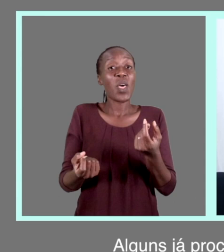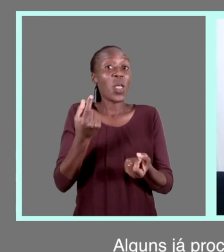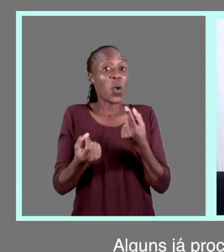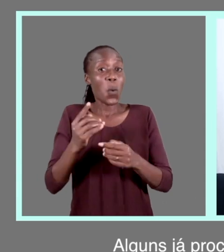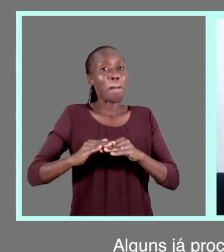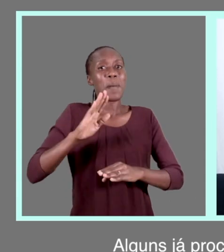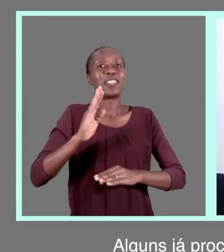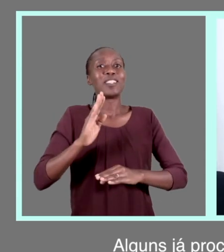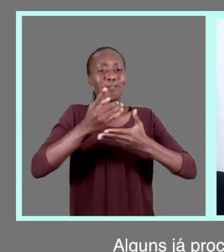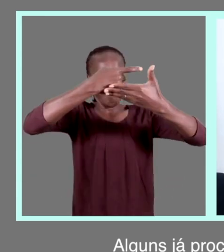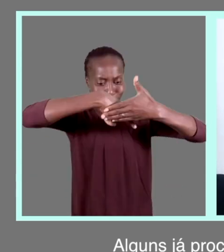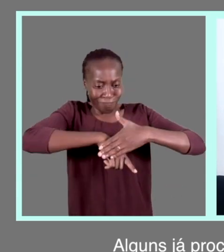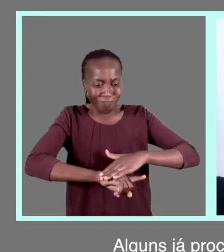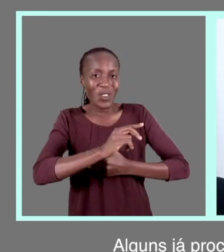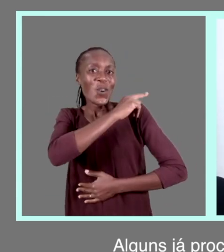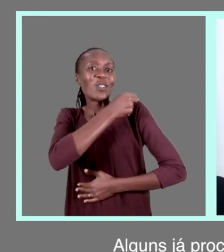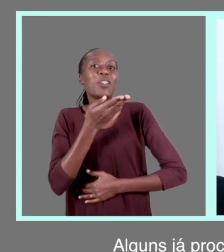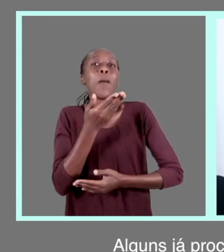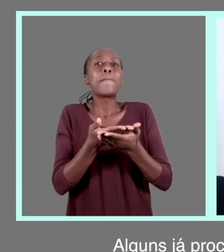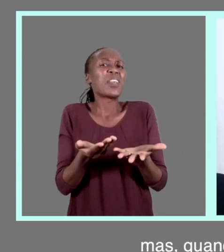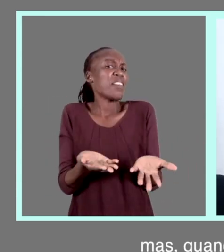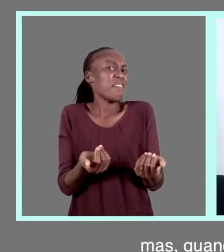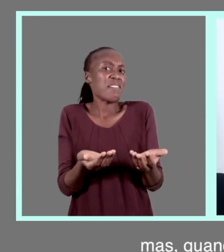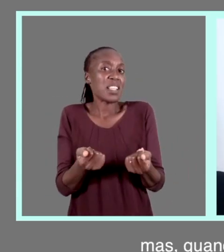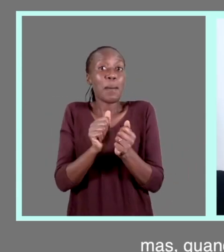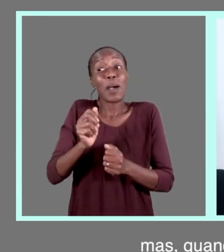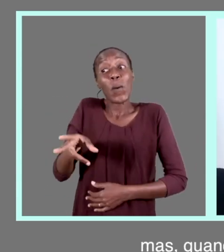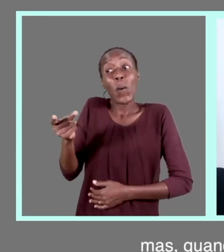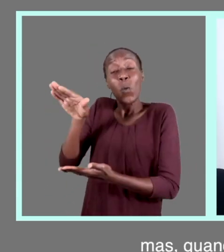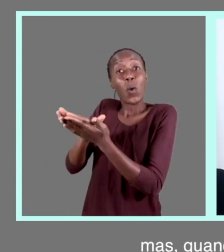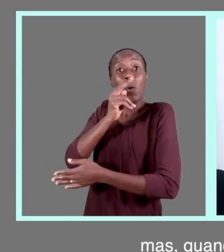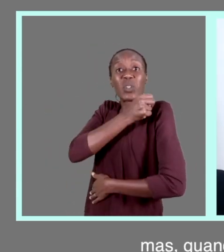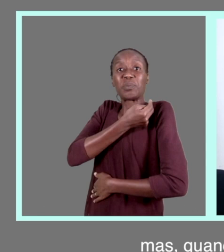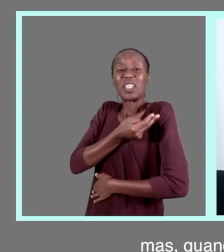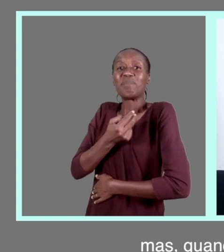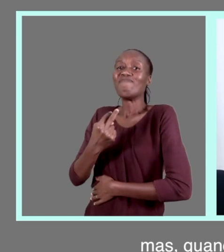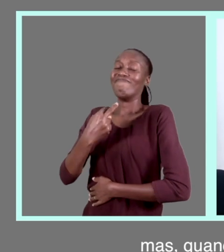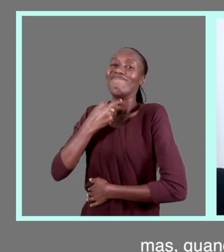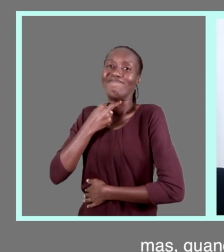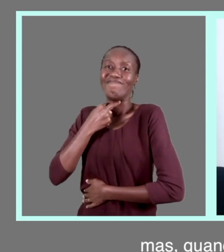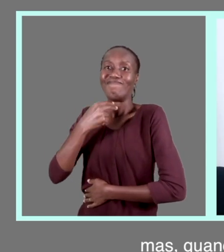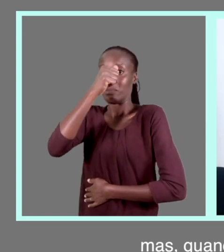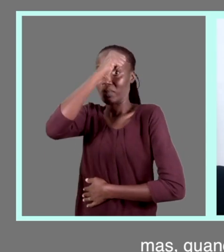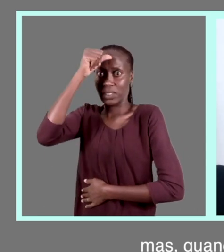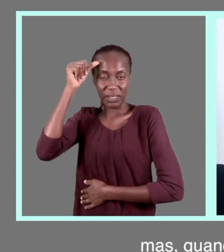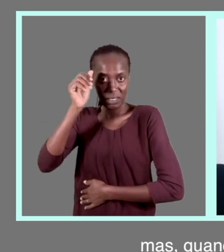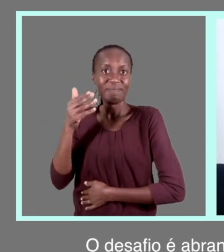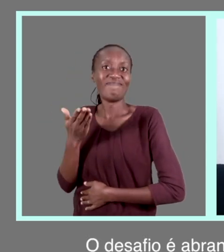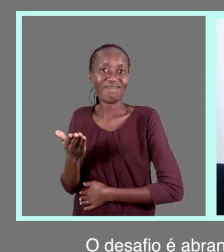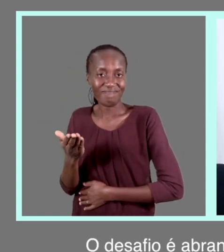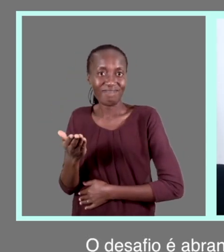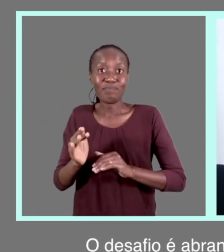já procuram mais porque sabem que assim está facilitado. Mas quando vai a outra unidade sanitária não encontra algumas dessas